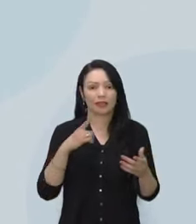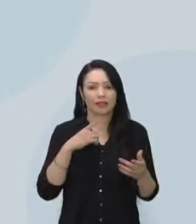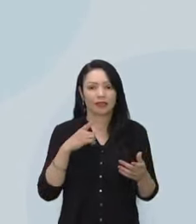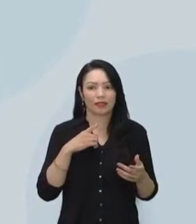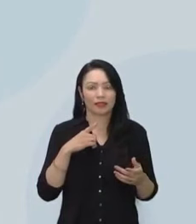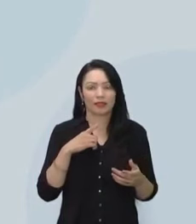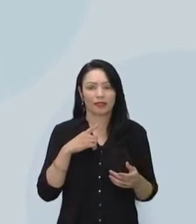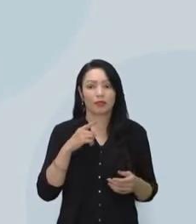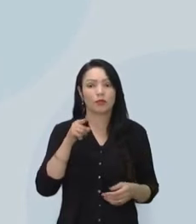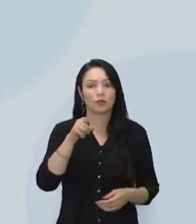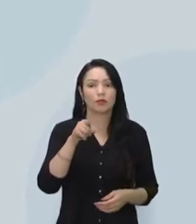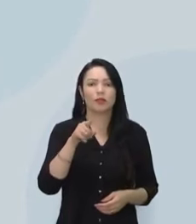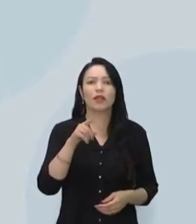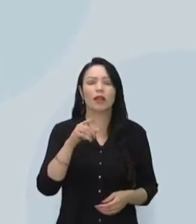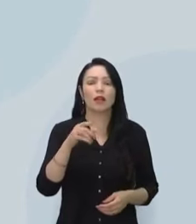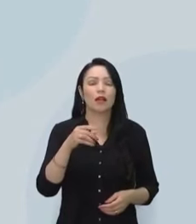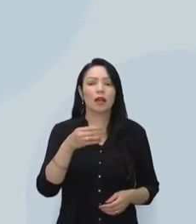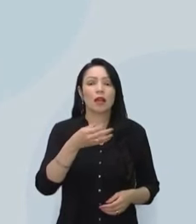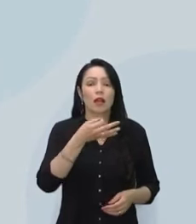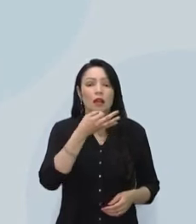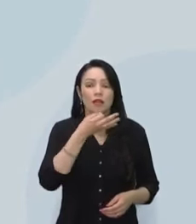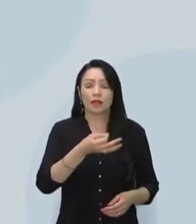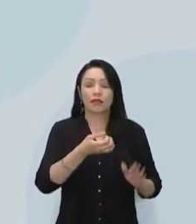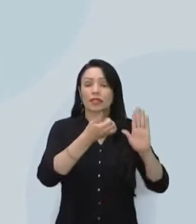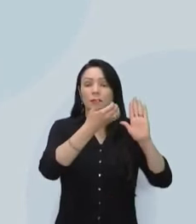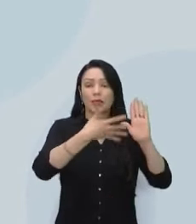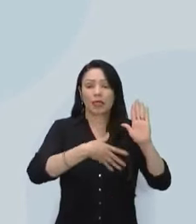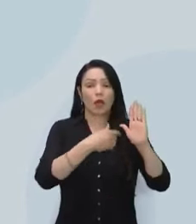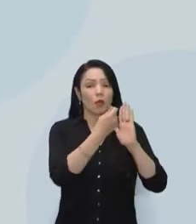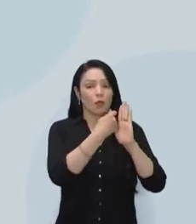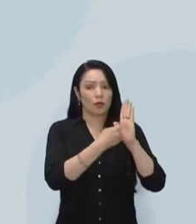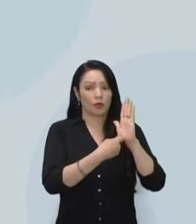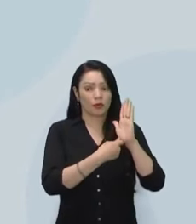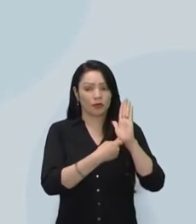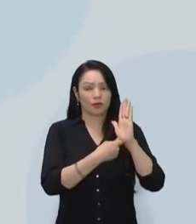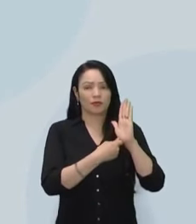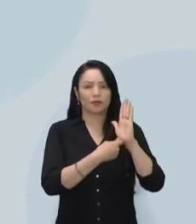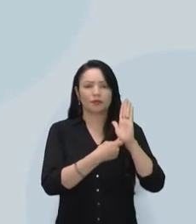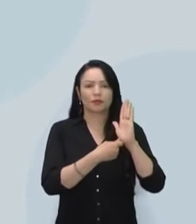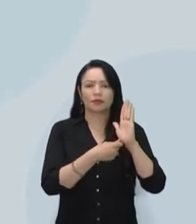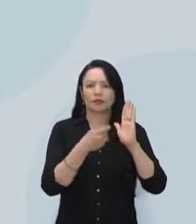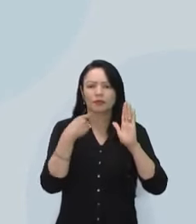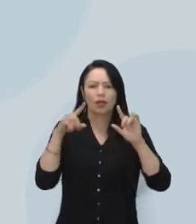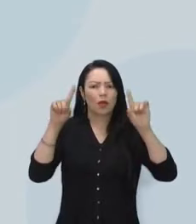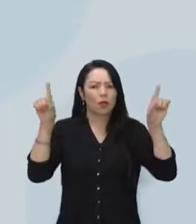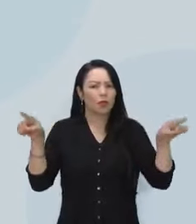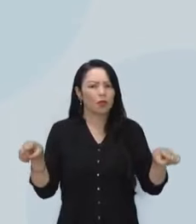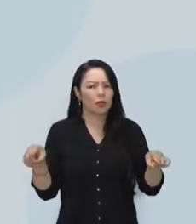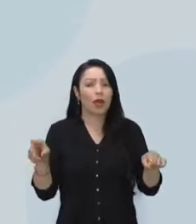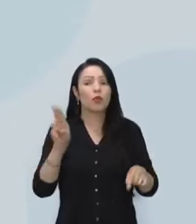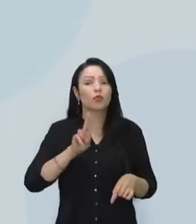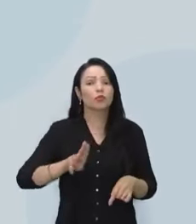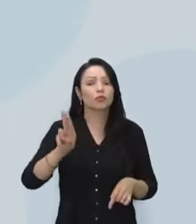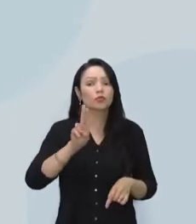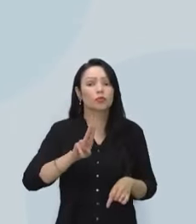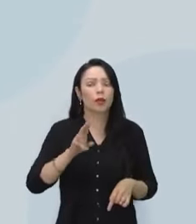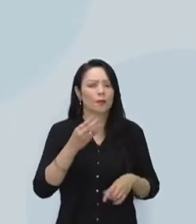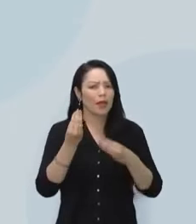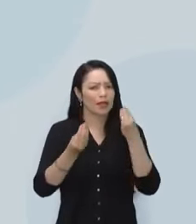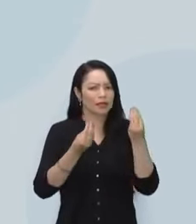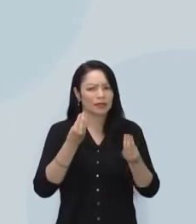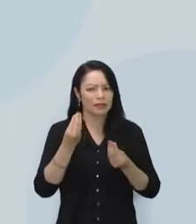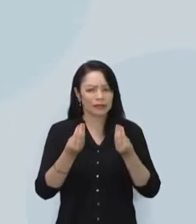de um comentário do autor. Vamos à questão? A questão pergunta, os parênteses foram utilizados para apontar uma